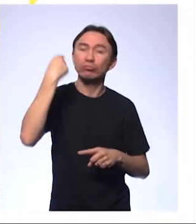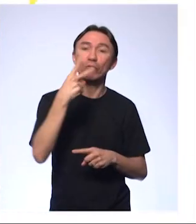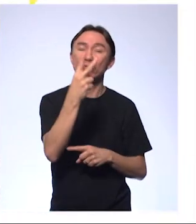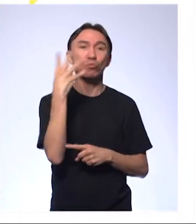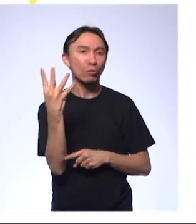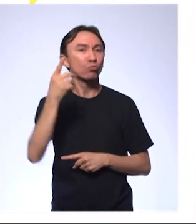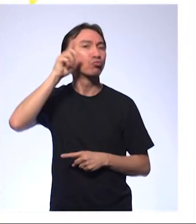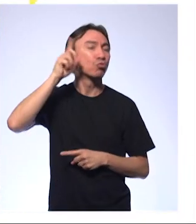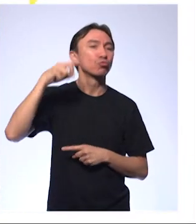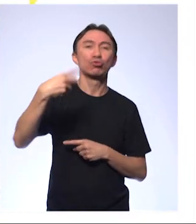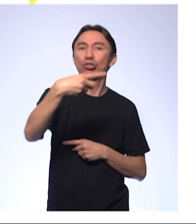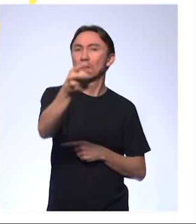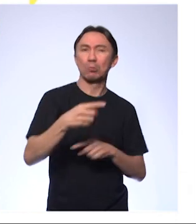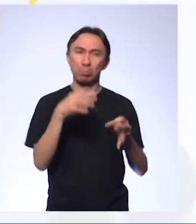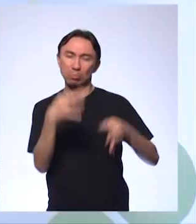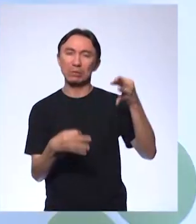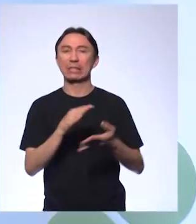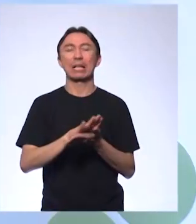sem julgamentos.